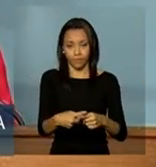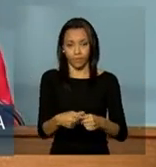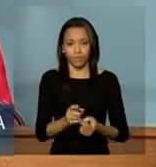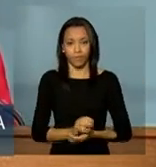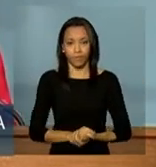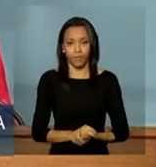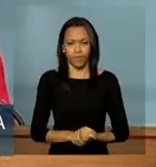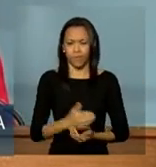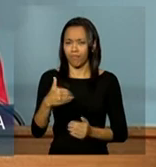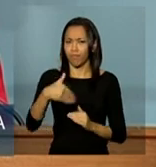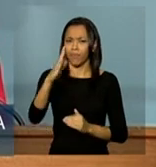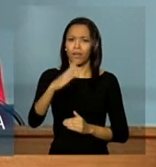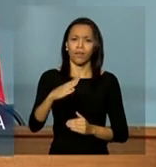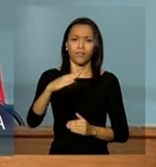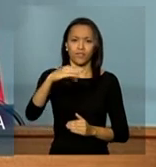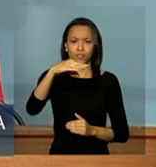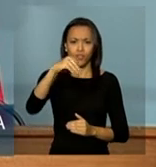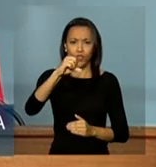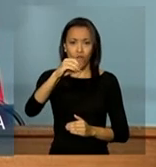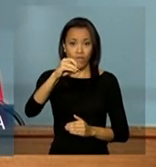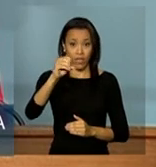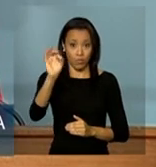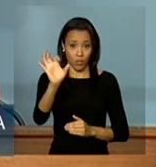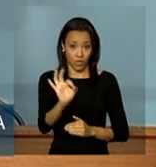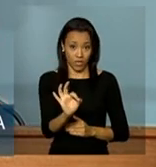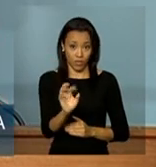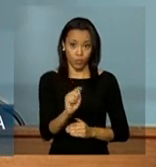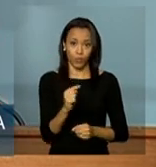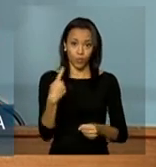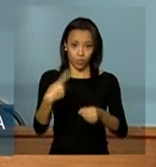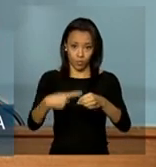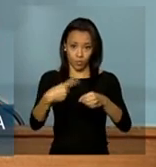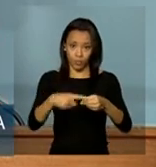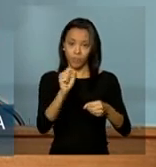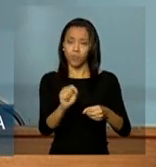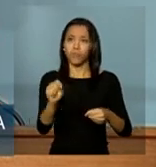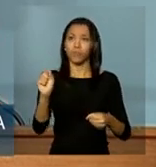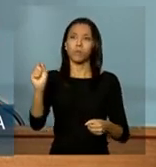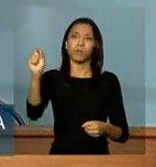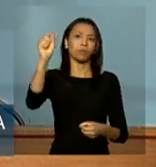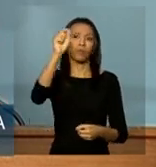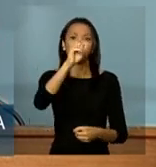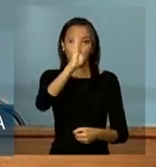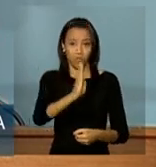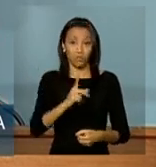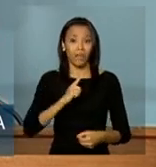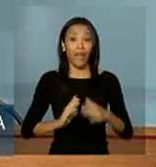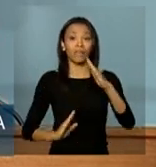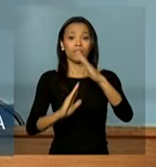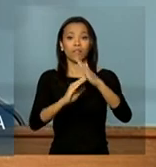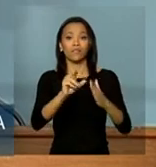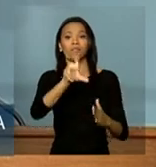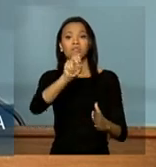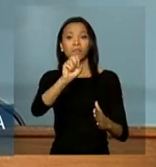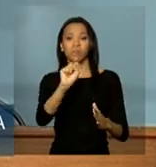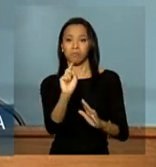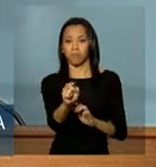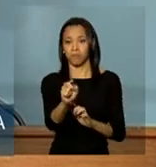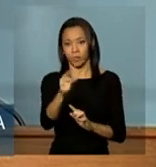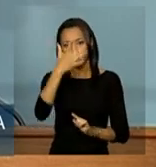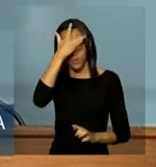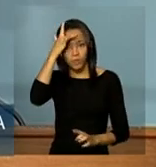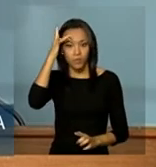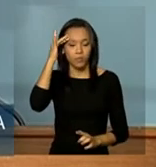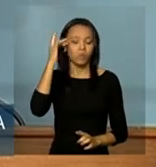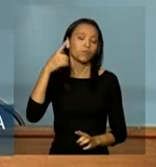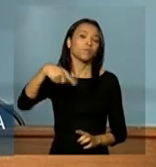mais de 90% dos municípios do Brasil têm até 50 mil habitantes.